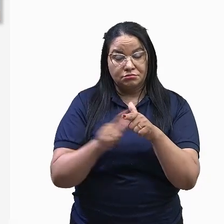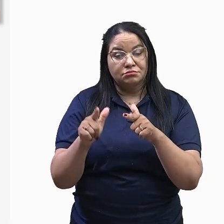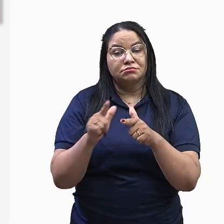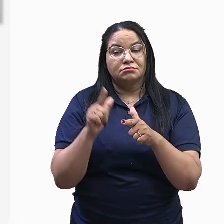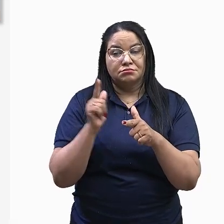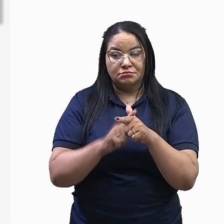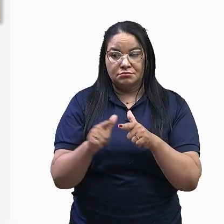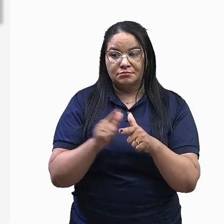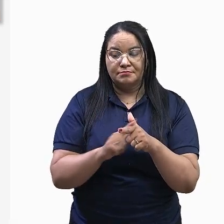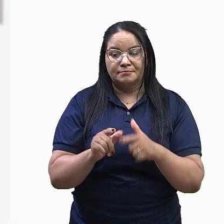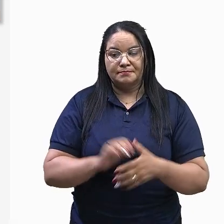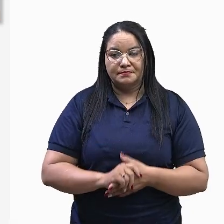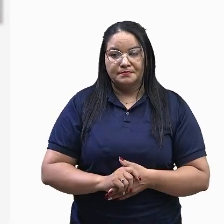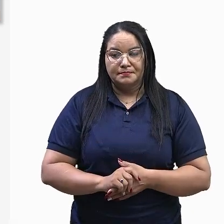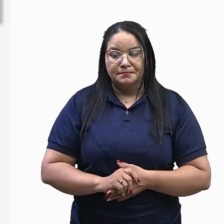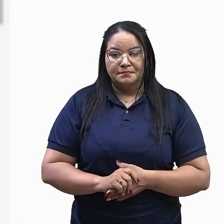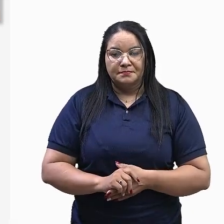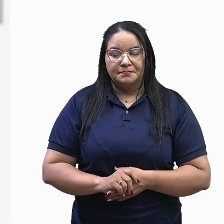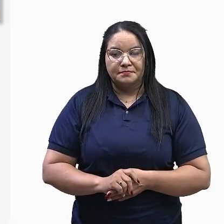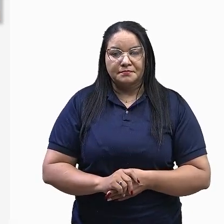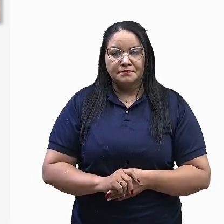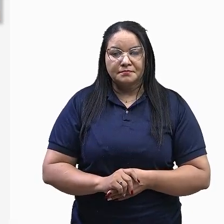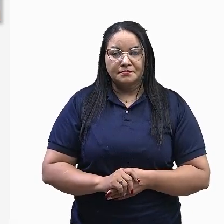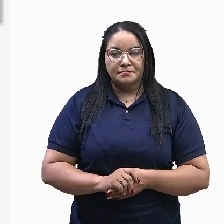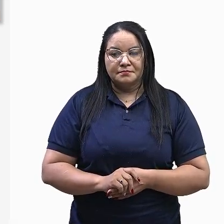é? Então,